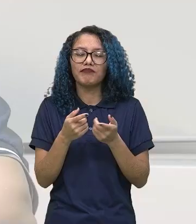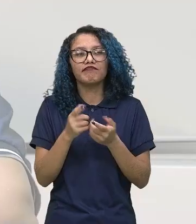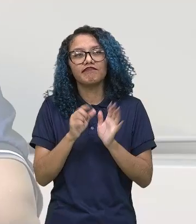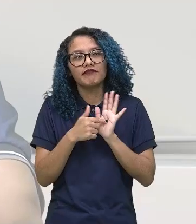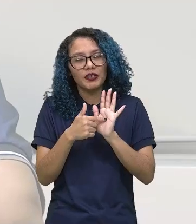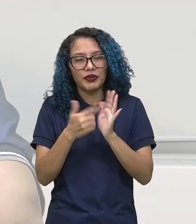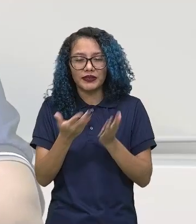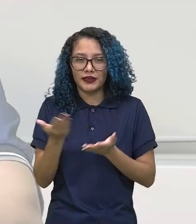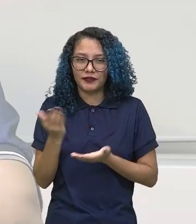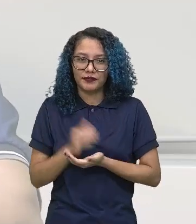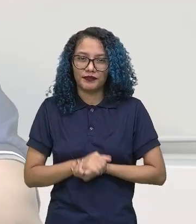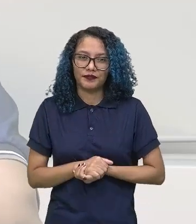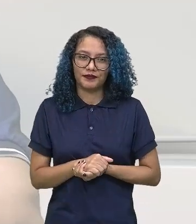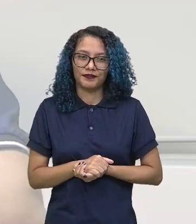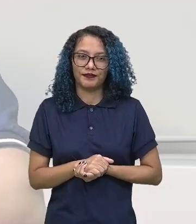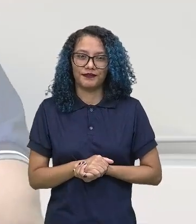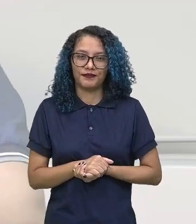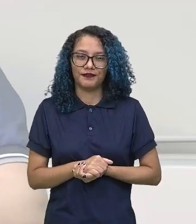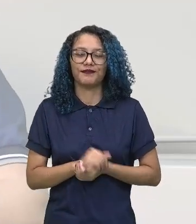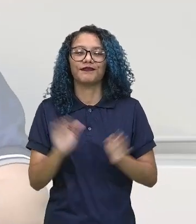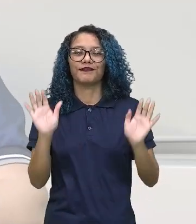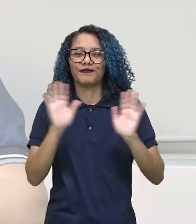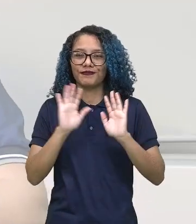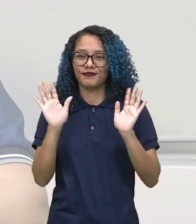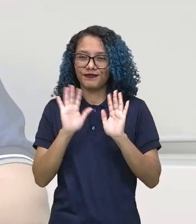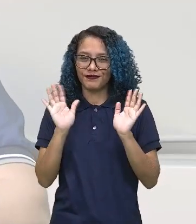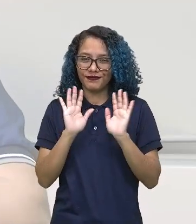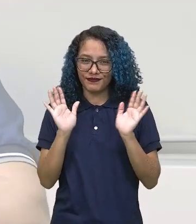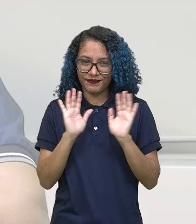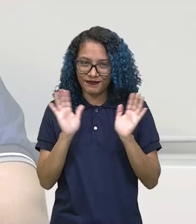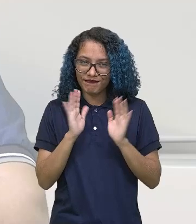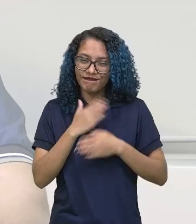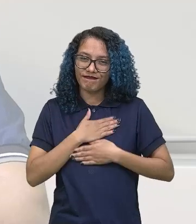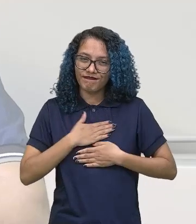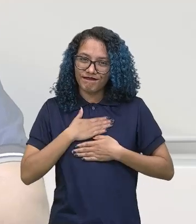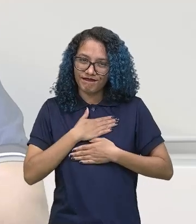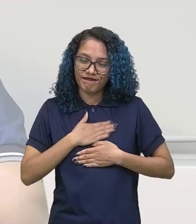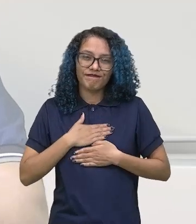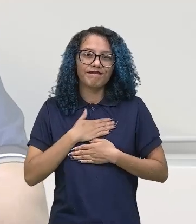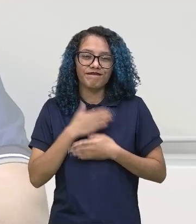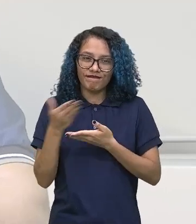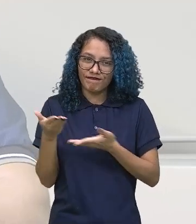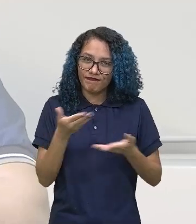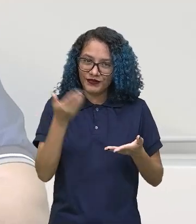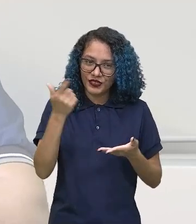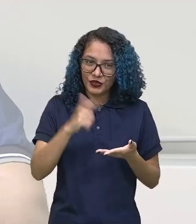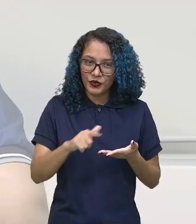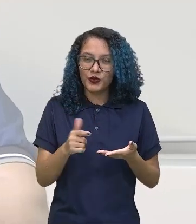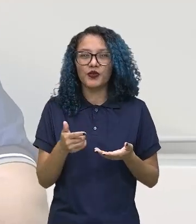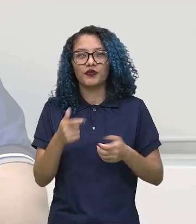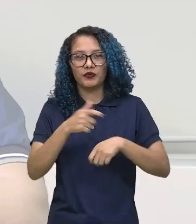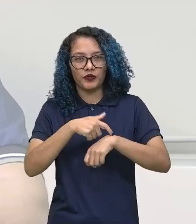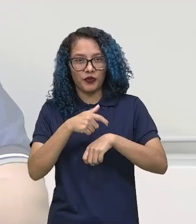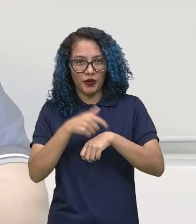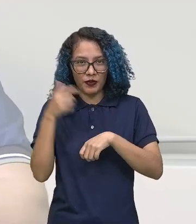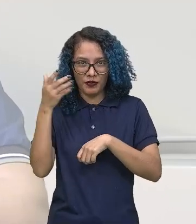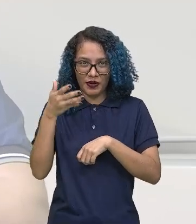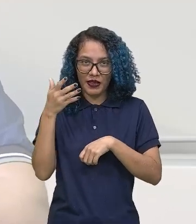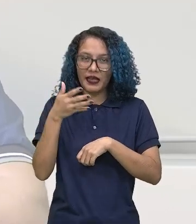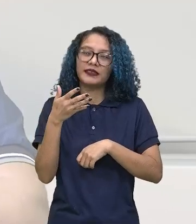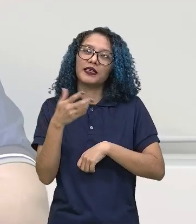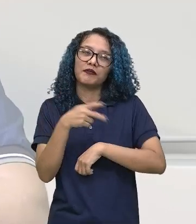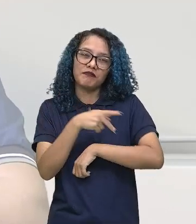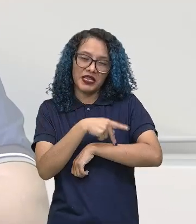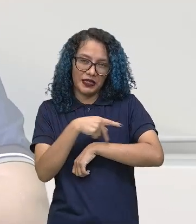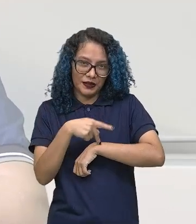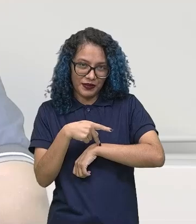todos. Olá, professores. É um prazer recebê-los novamente na nossa jornada pedagógica. Hoje nós